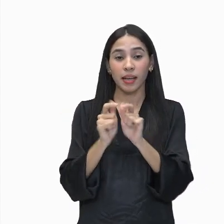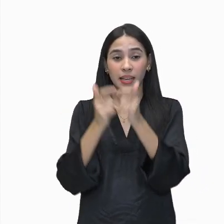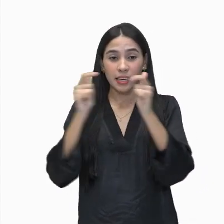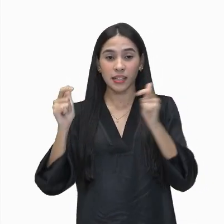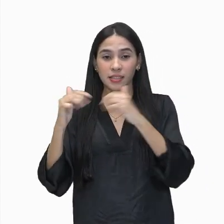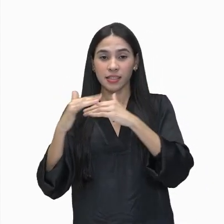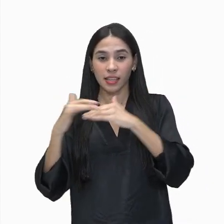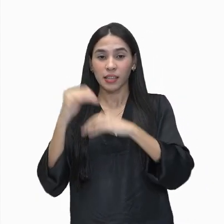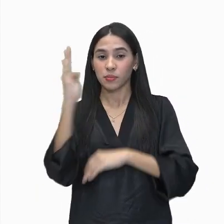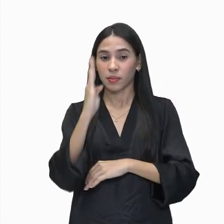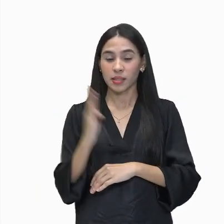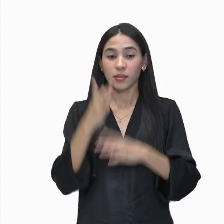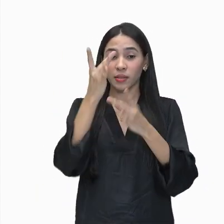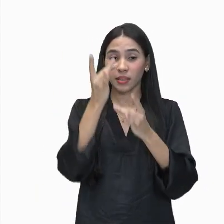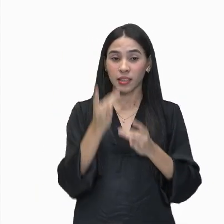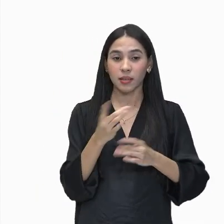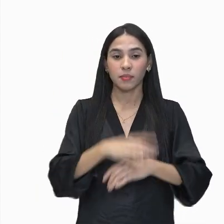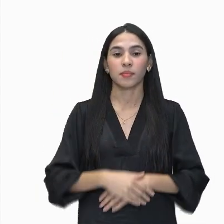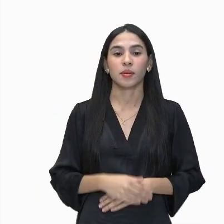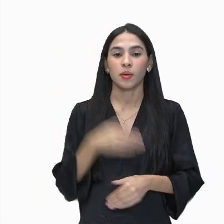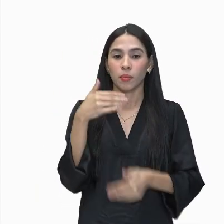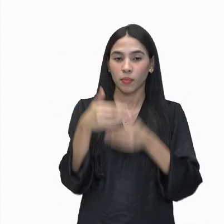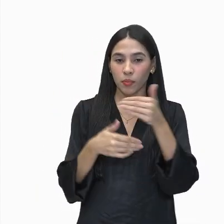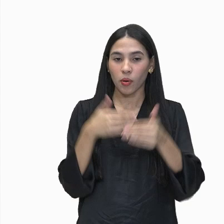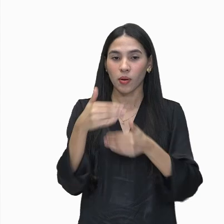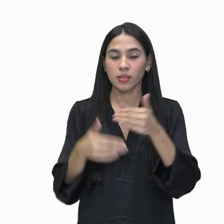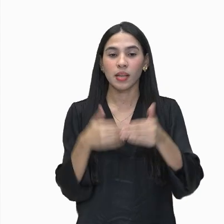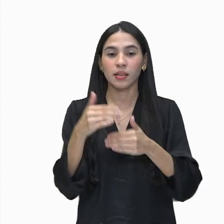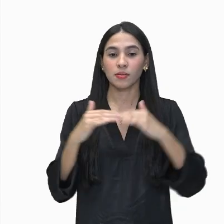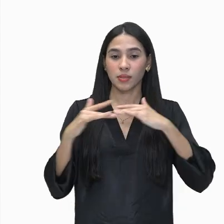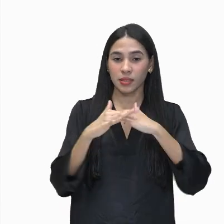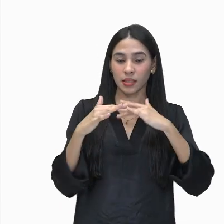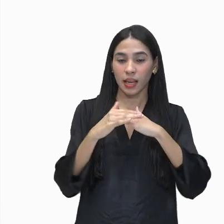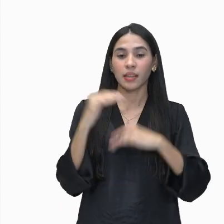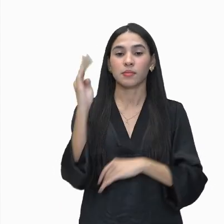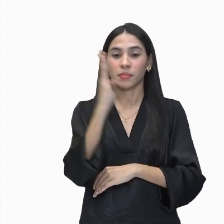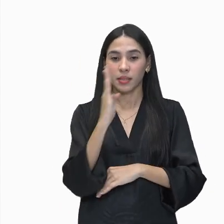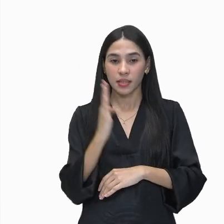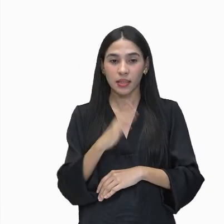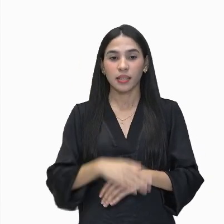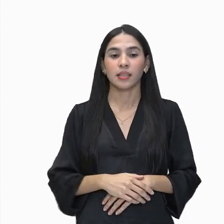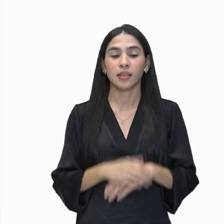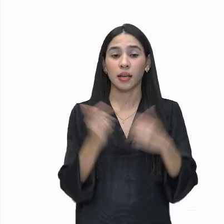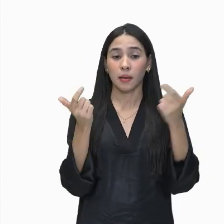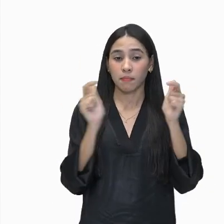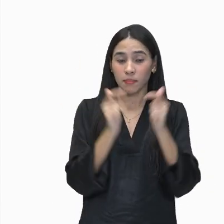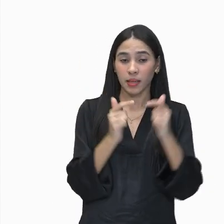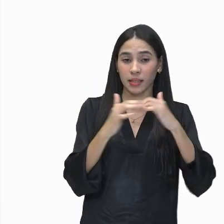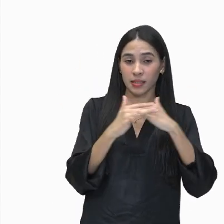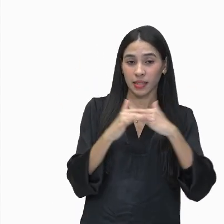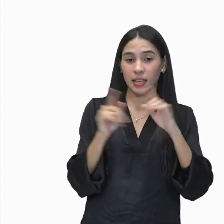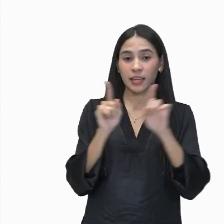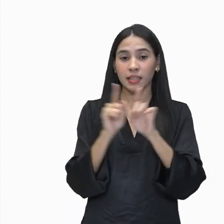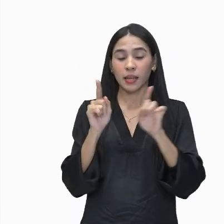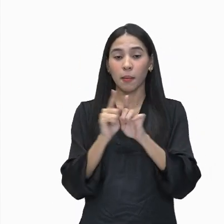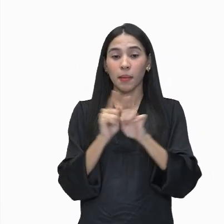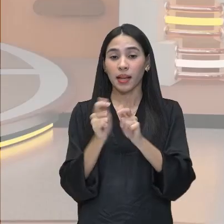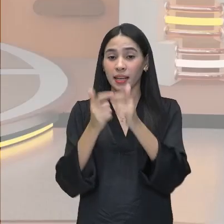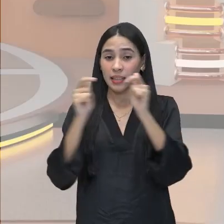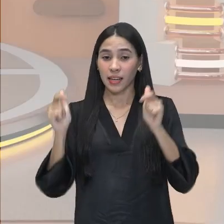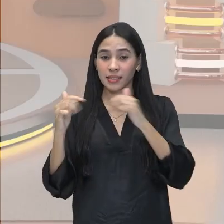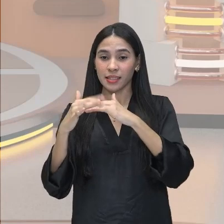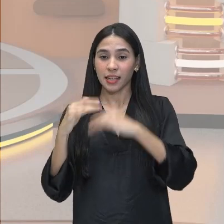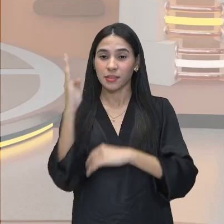detalhamento nós iremos verificar o processo de urbanização brasileira, das pequenas cidades às metrópoles do